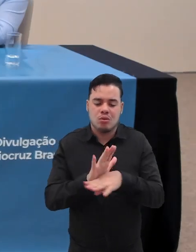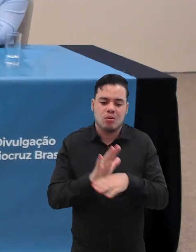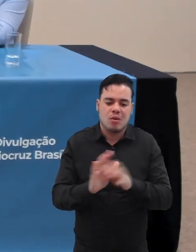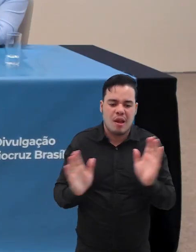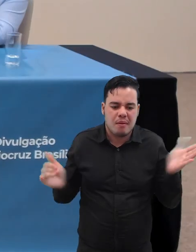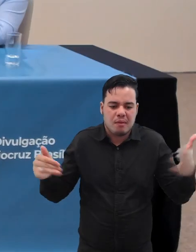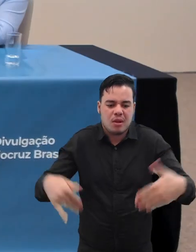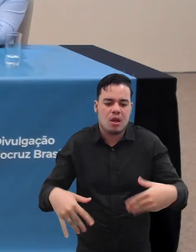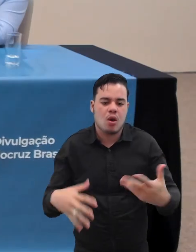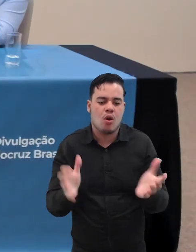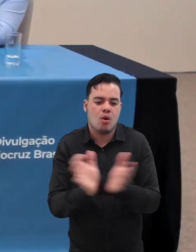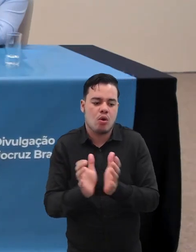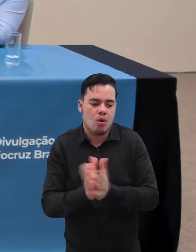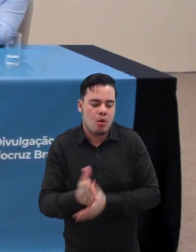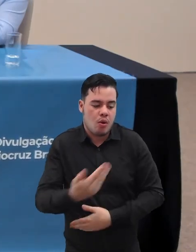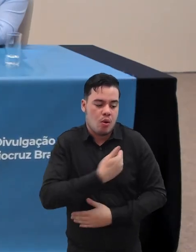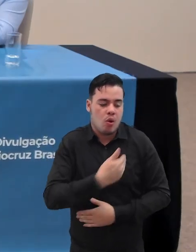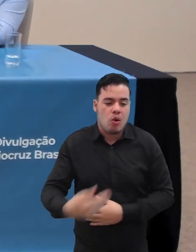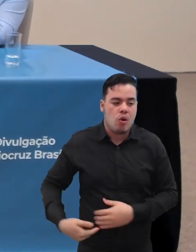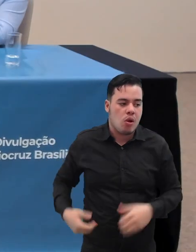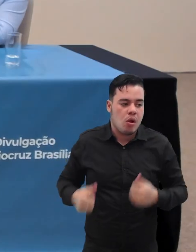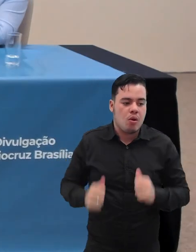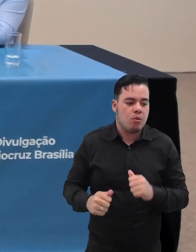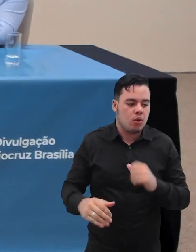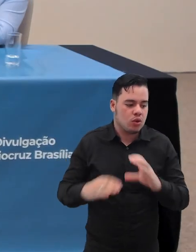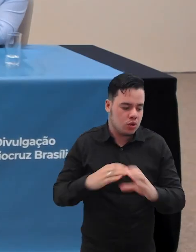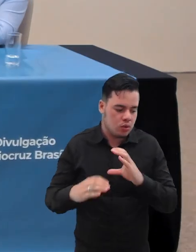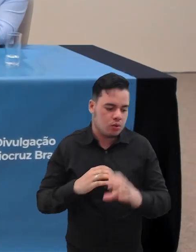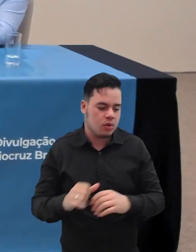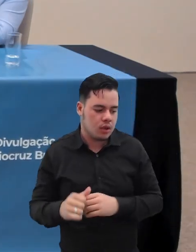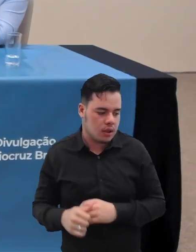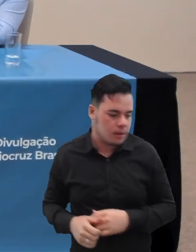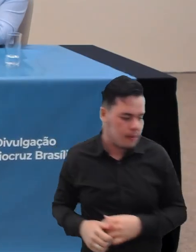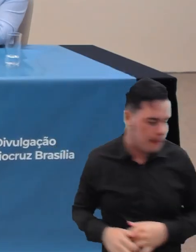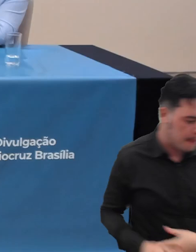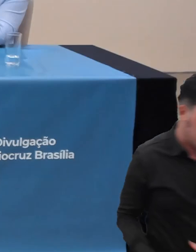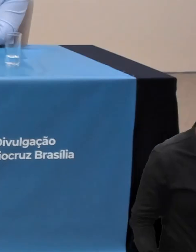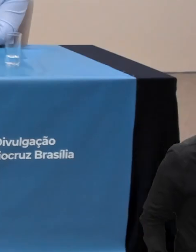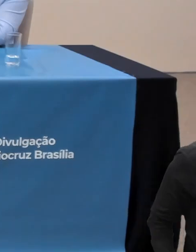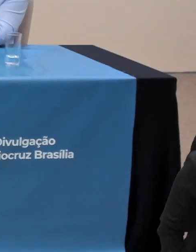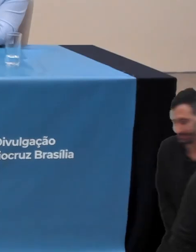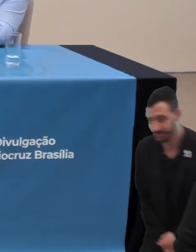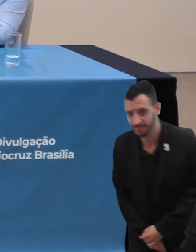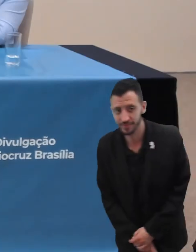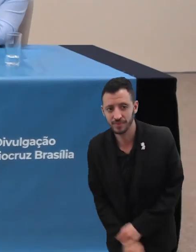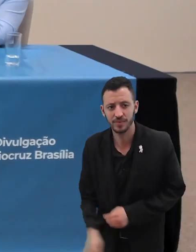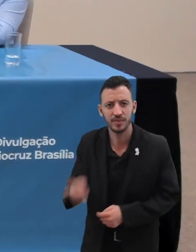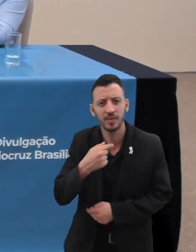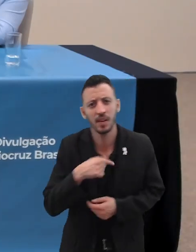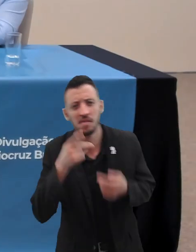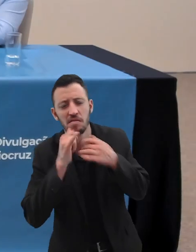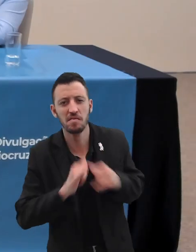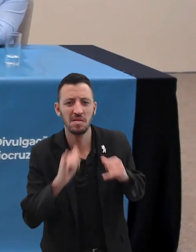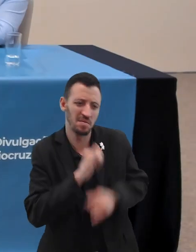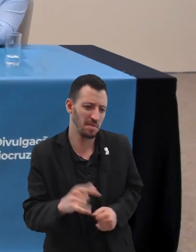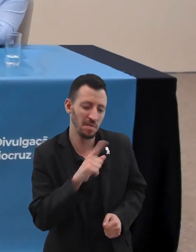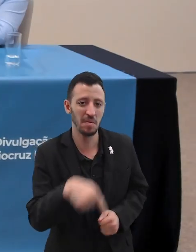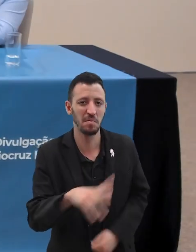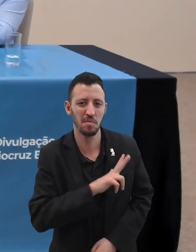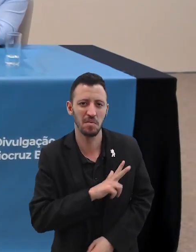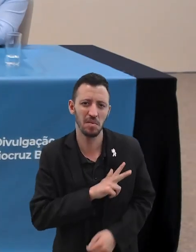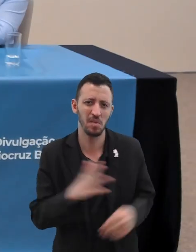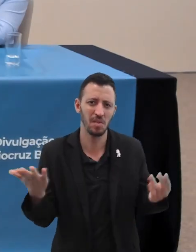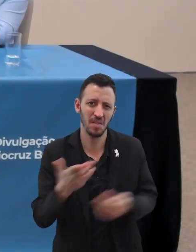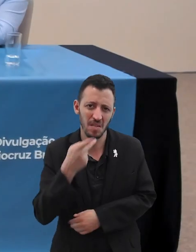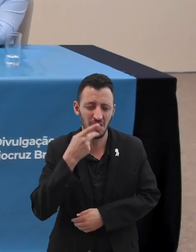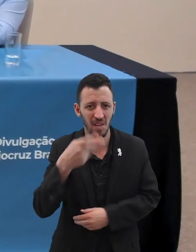e é um órgão público, como você está falando, pode comunicar? Mas eu não sou contra o marketing privado, não. Eu diria que também temos que